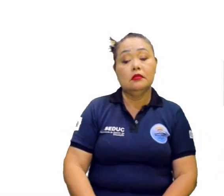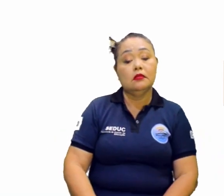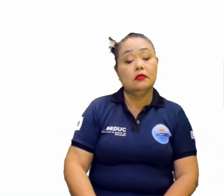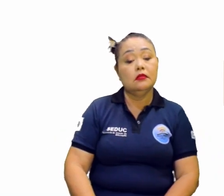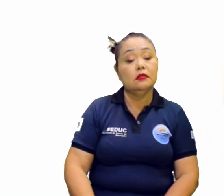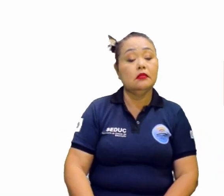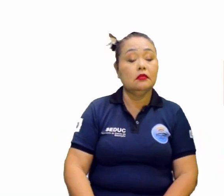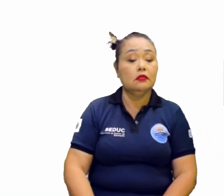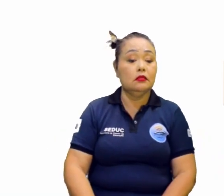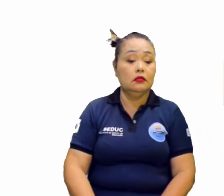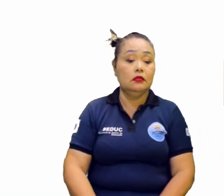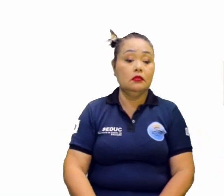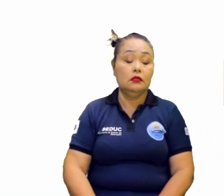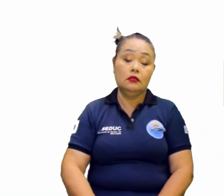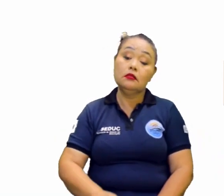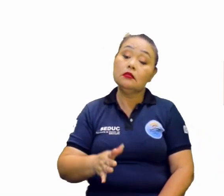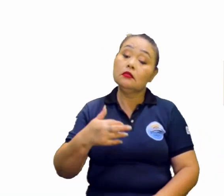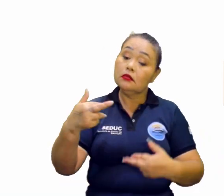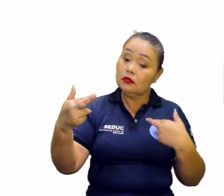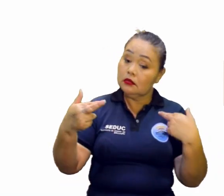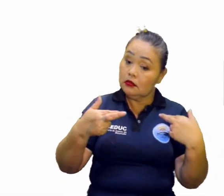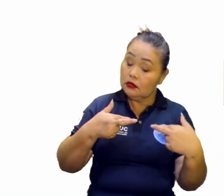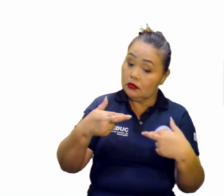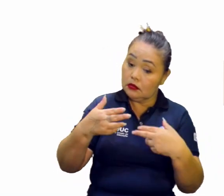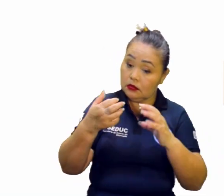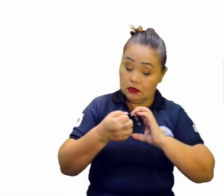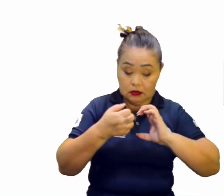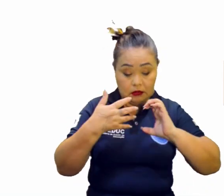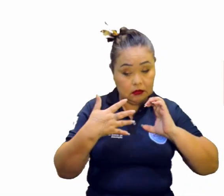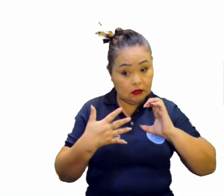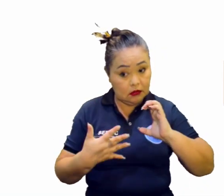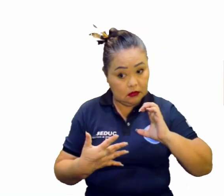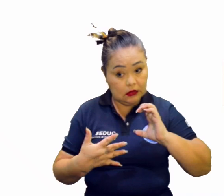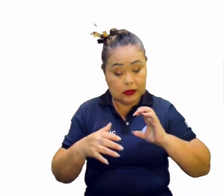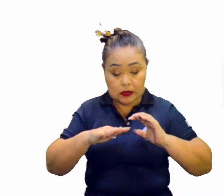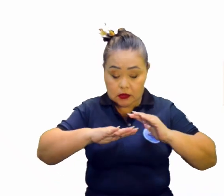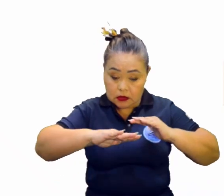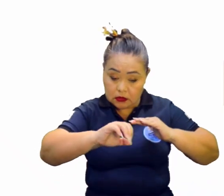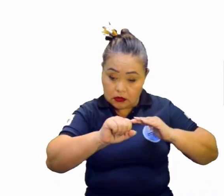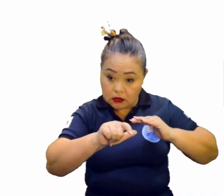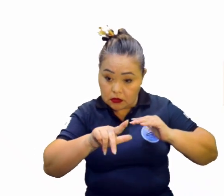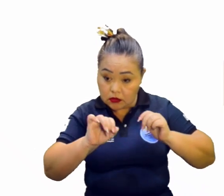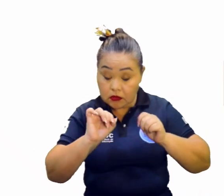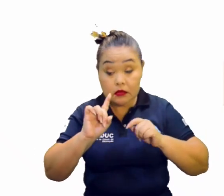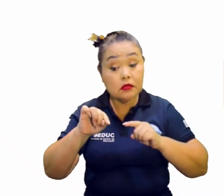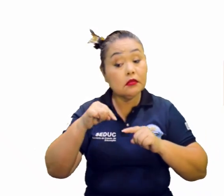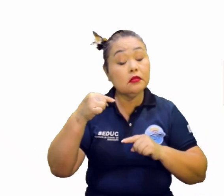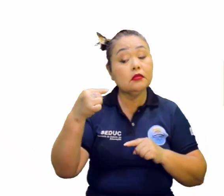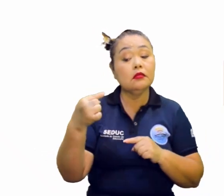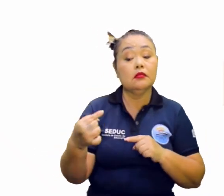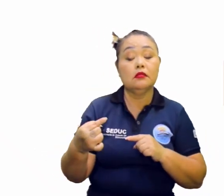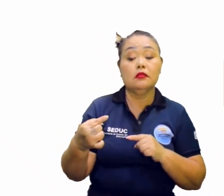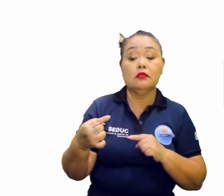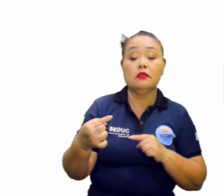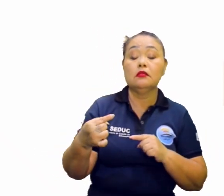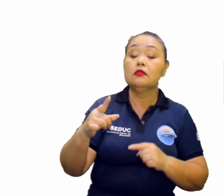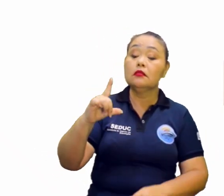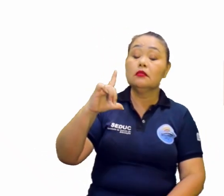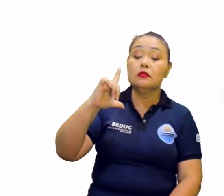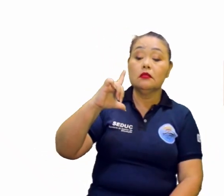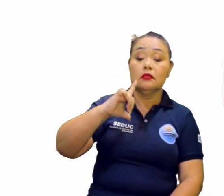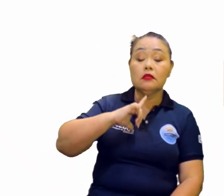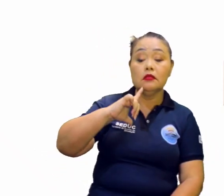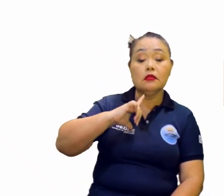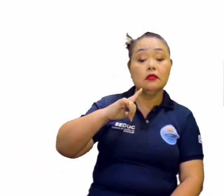Em relação a essas características desse solo, aí eu vou ter que vir com a adubação. E aí